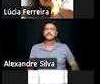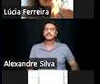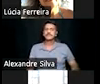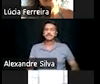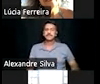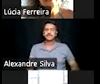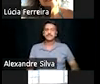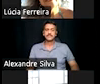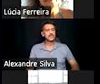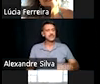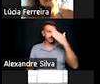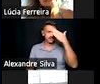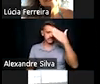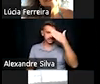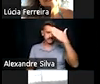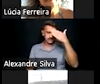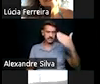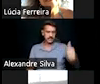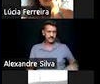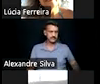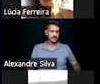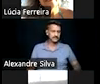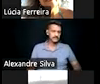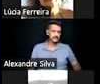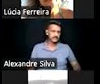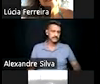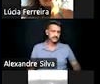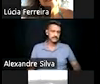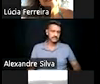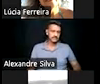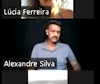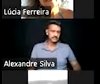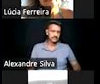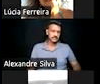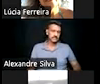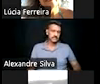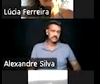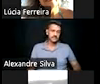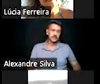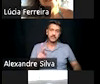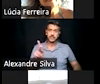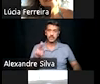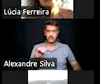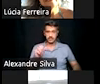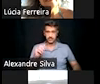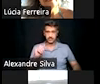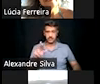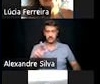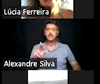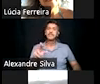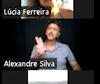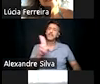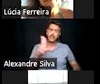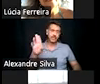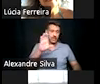Só queria agradecer aqui também, mais uma vez, que o Dani já fez isso muito bem, professor Ismar, em nome da coordenação,